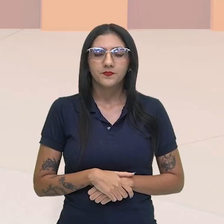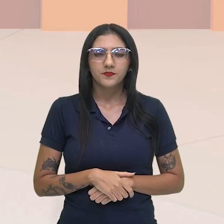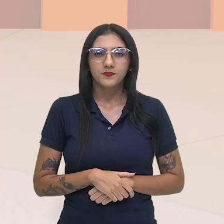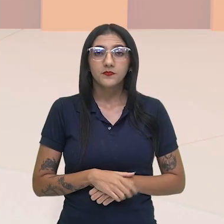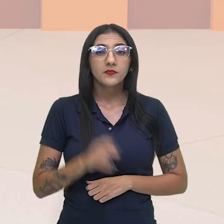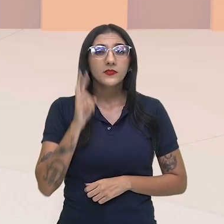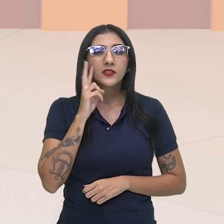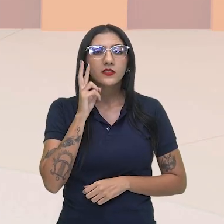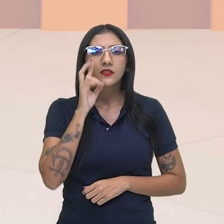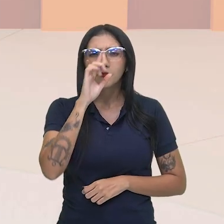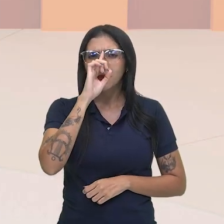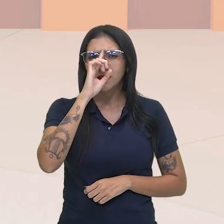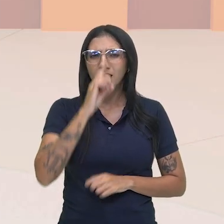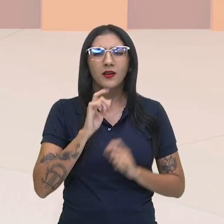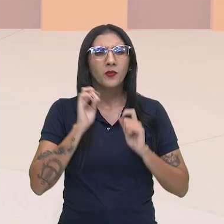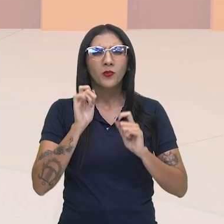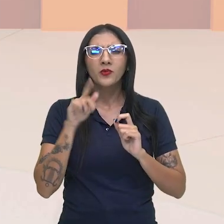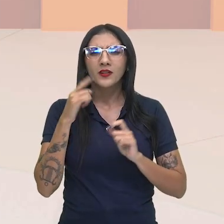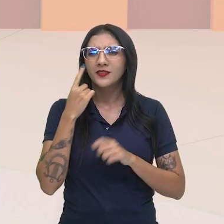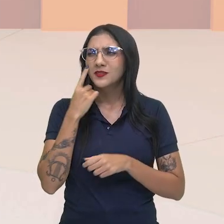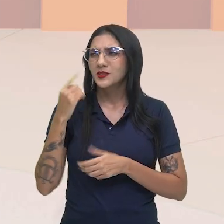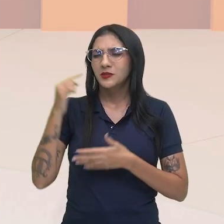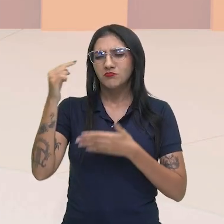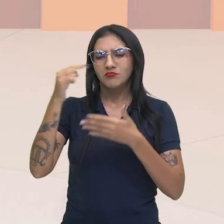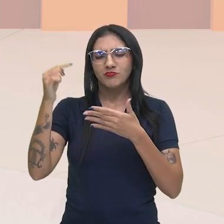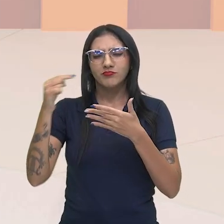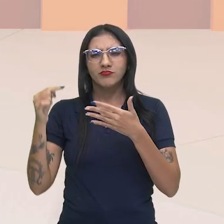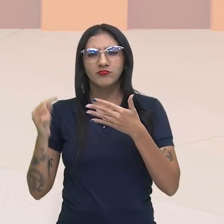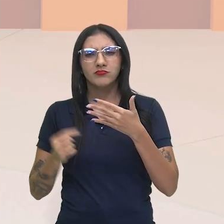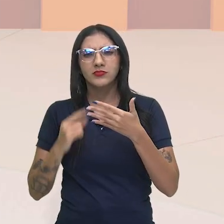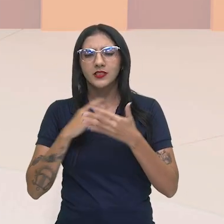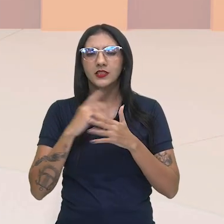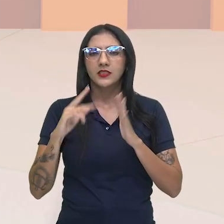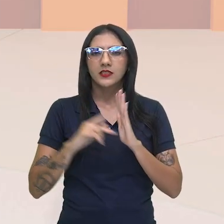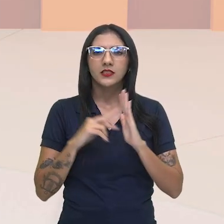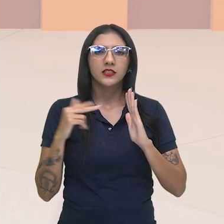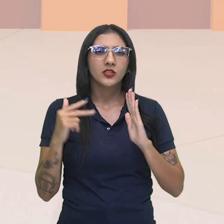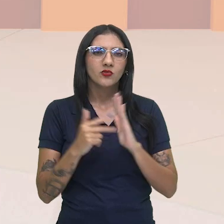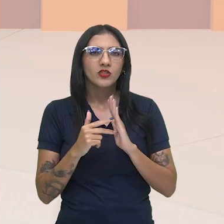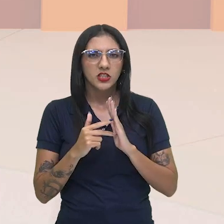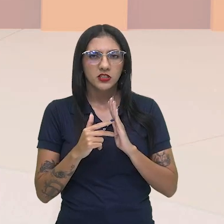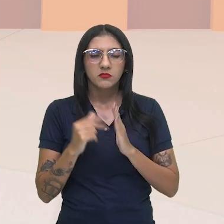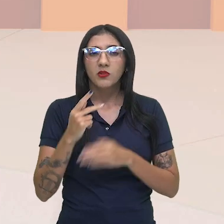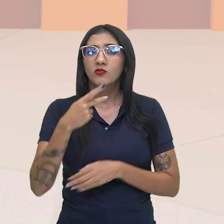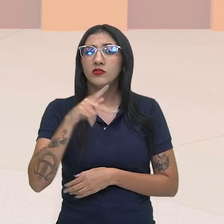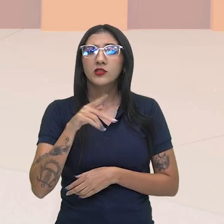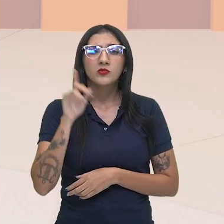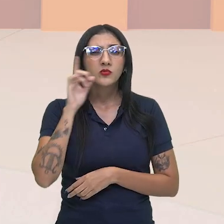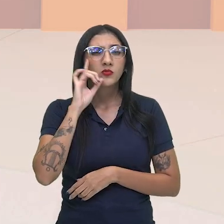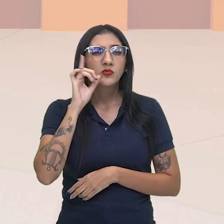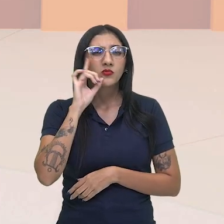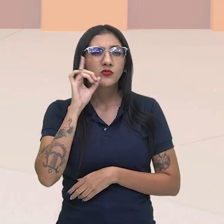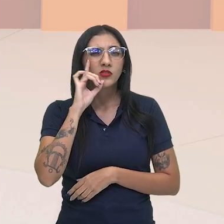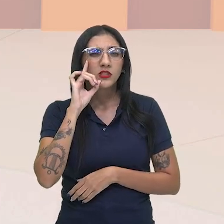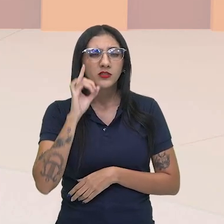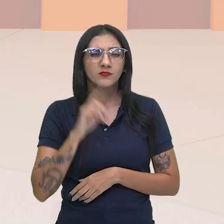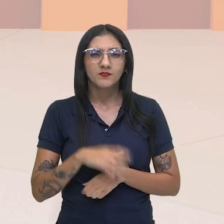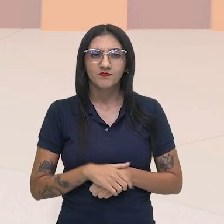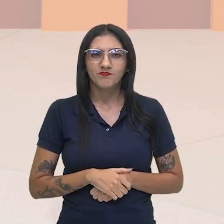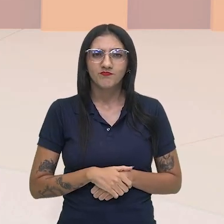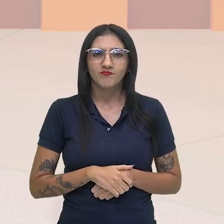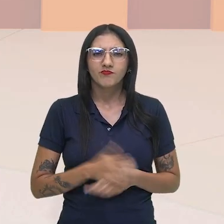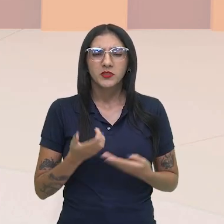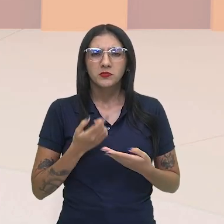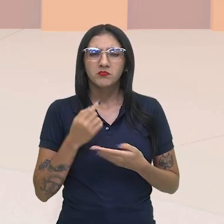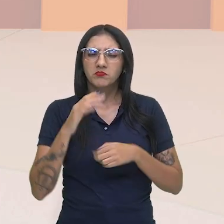Aquela ideia, o que esses princípios que estão aqui, eles significam para vocês no dia a dia, tá? Que tal